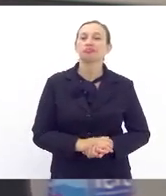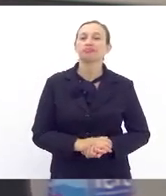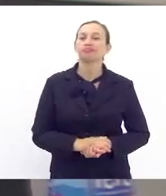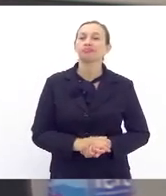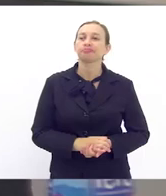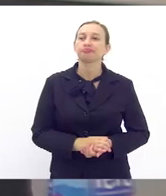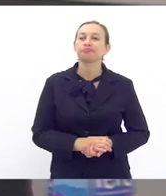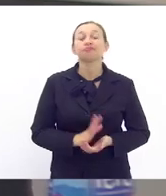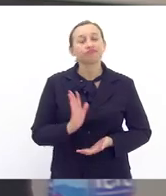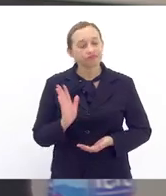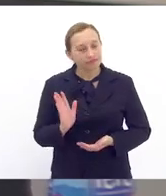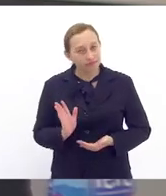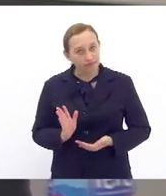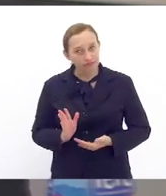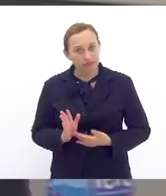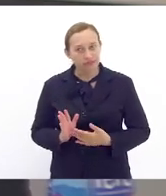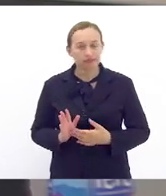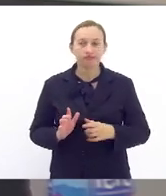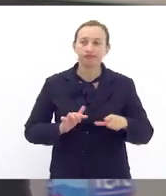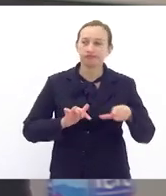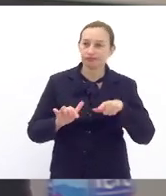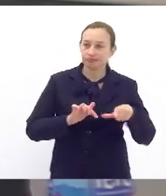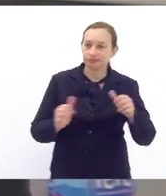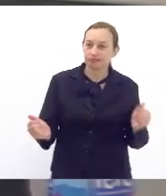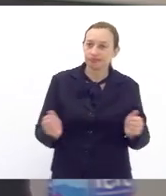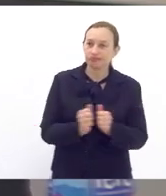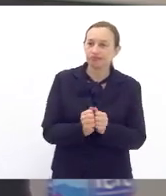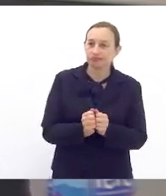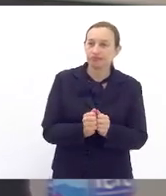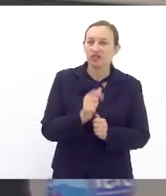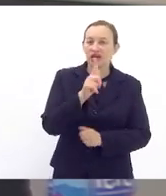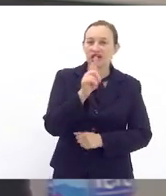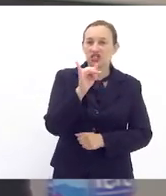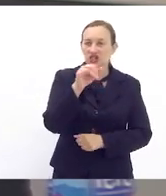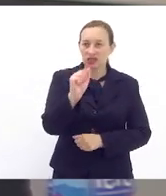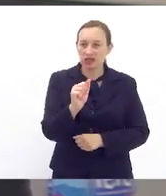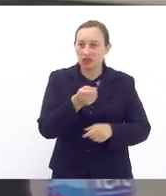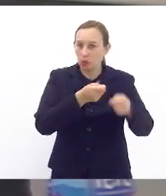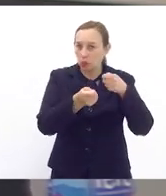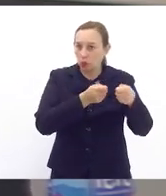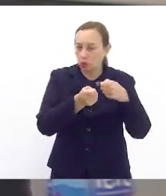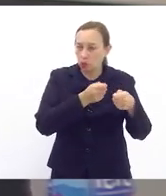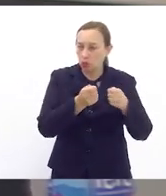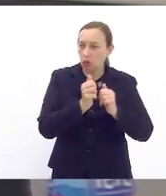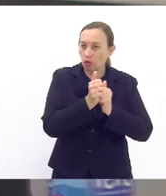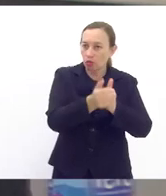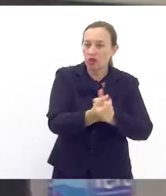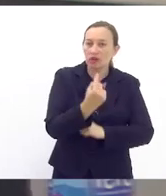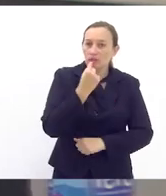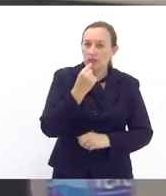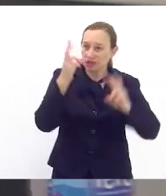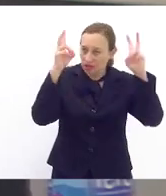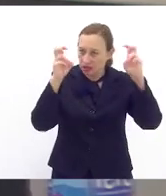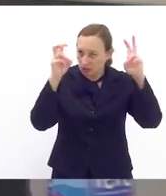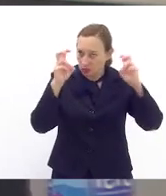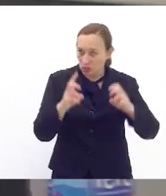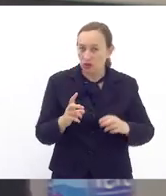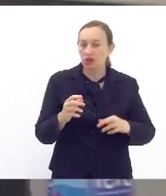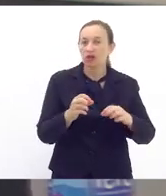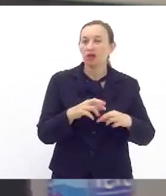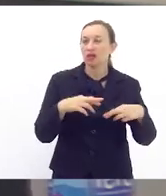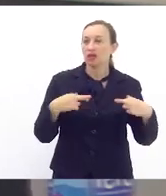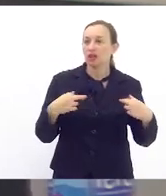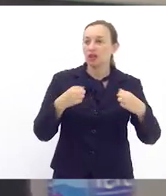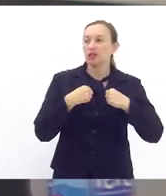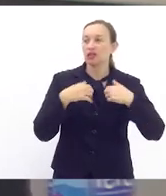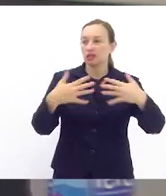a gente já está é atuando junto agência reguladora que inclusive ter acompanhado de perto esse assunto inclusive nessa audiência aqui